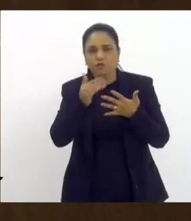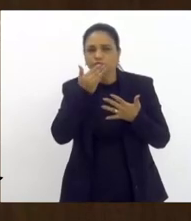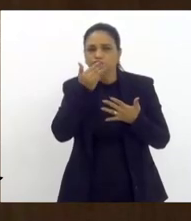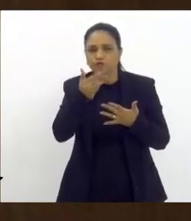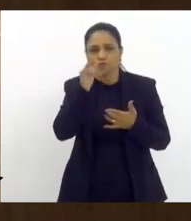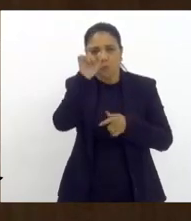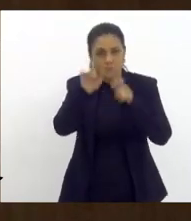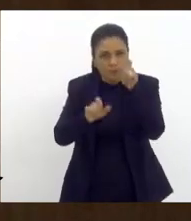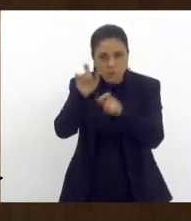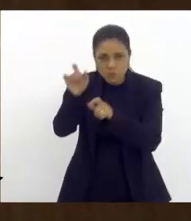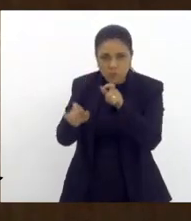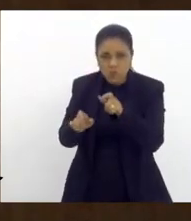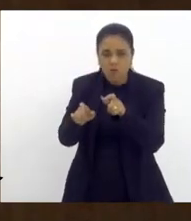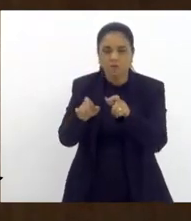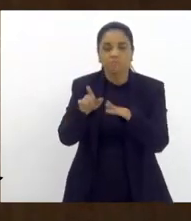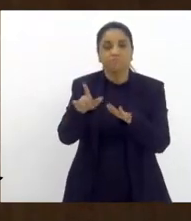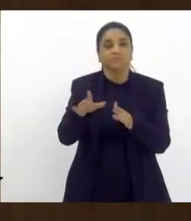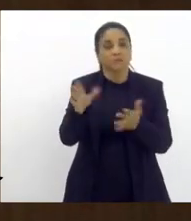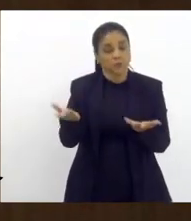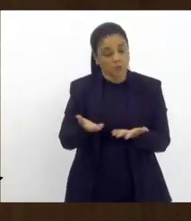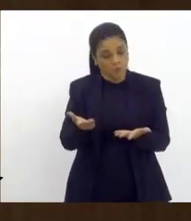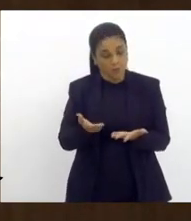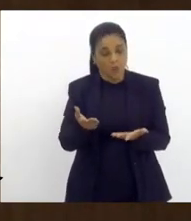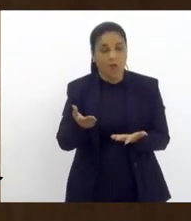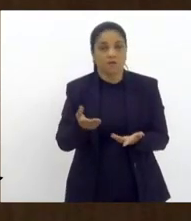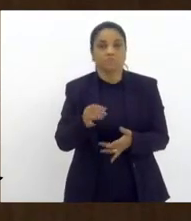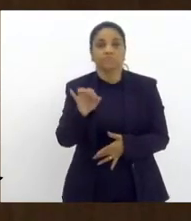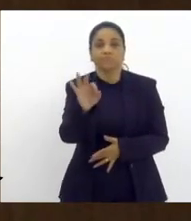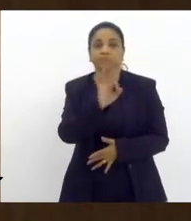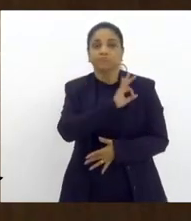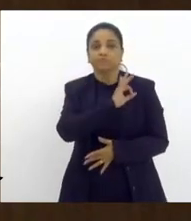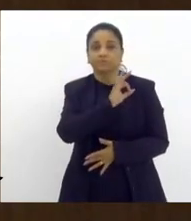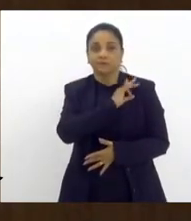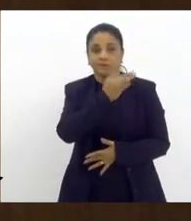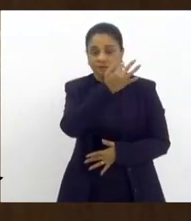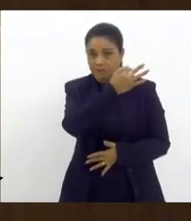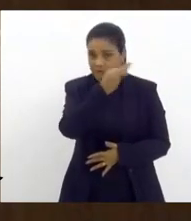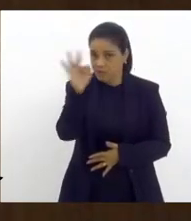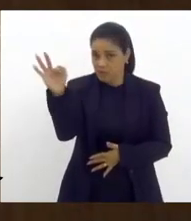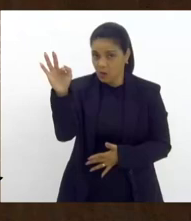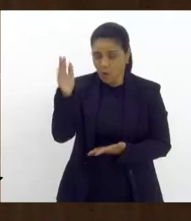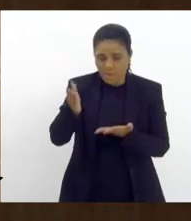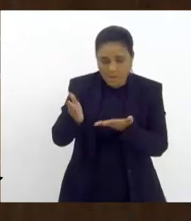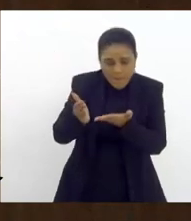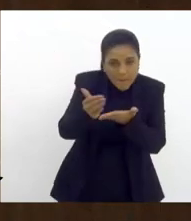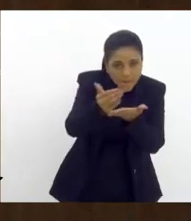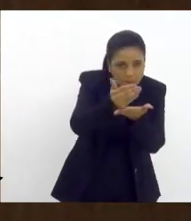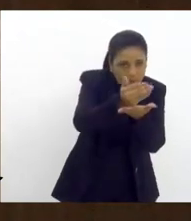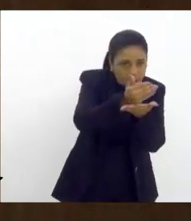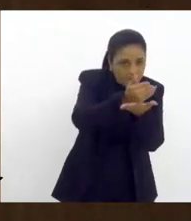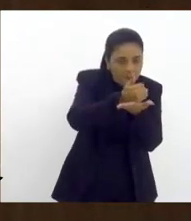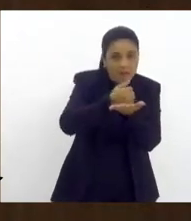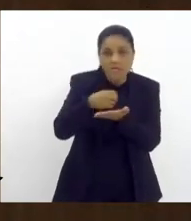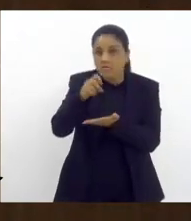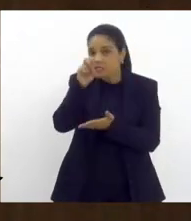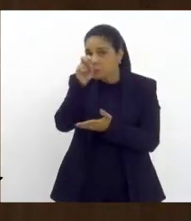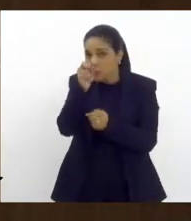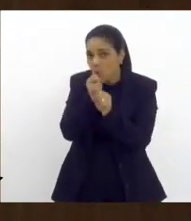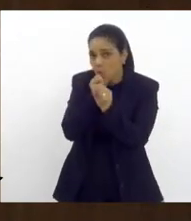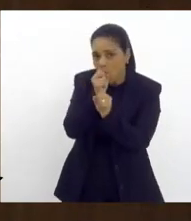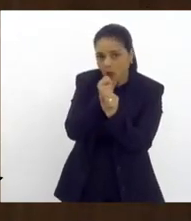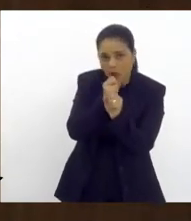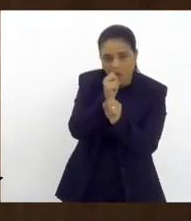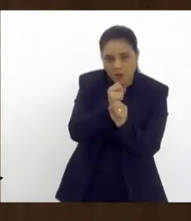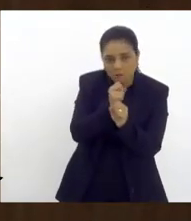a polícia federal fez um levantamento que nos últimos cinco anos